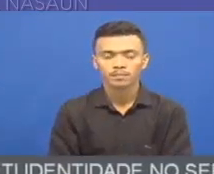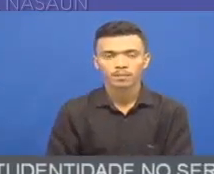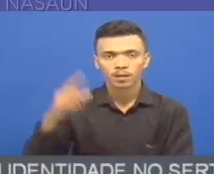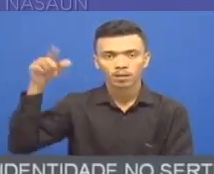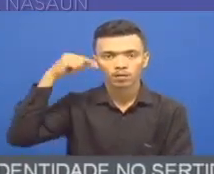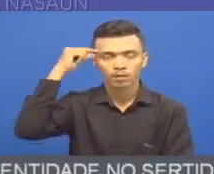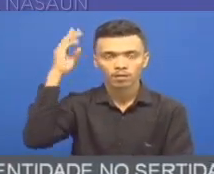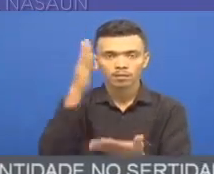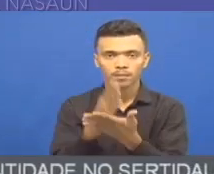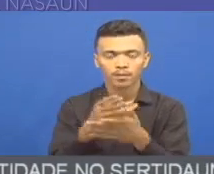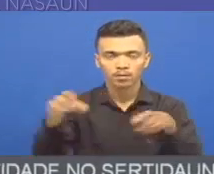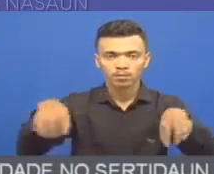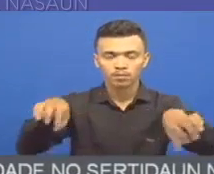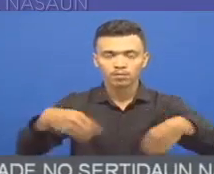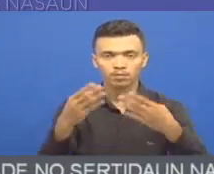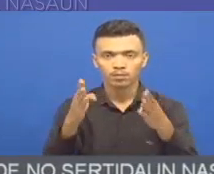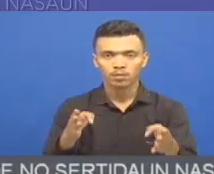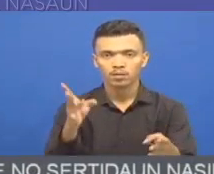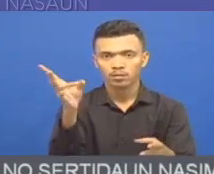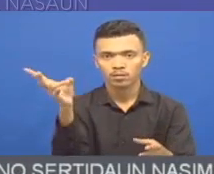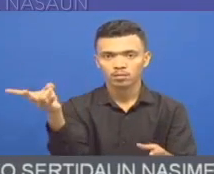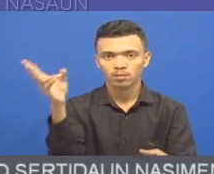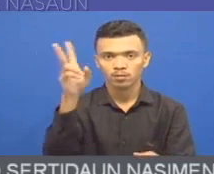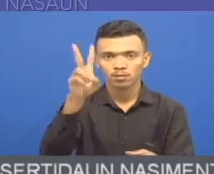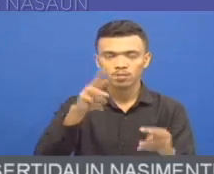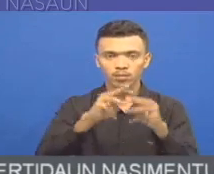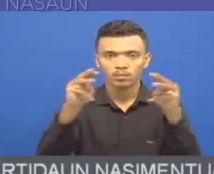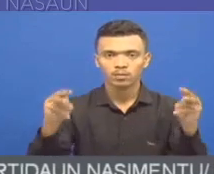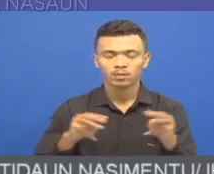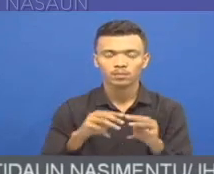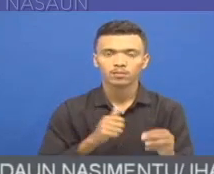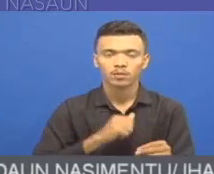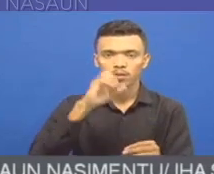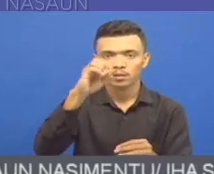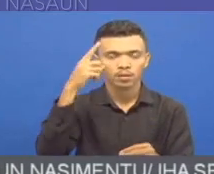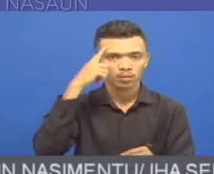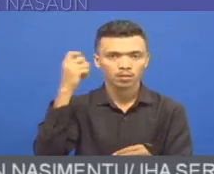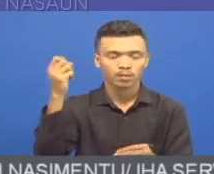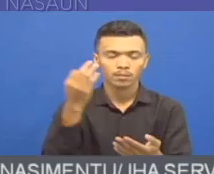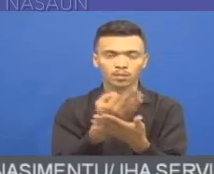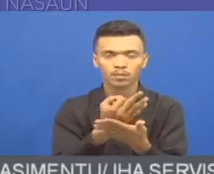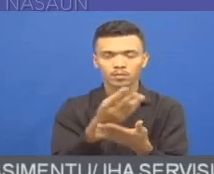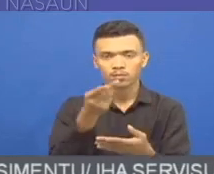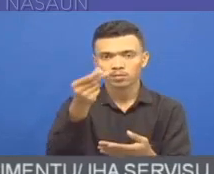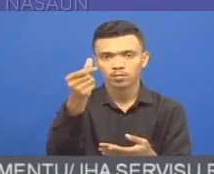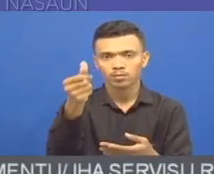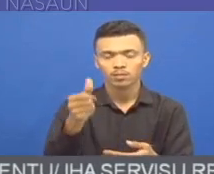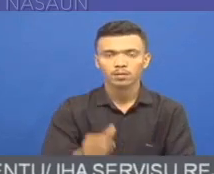Governo rapara funcionário caso a esse turno loresse em rua e município em Naru, tamba orçamento lá